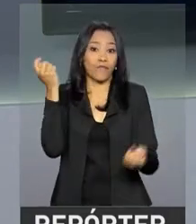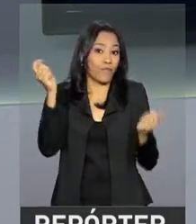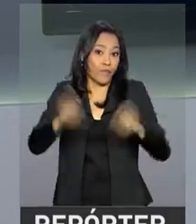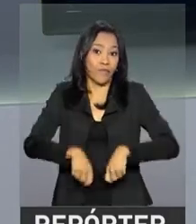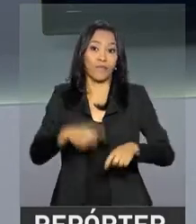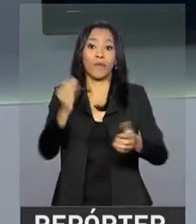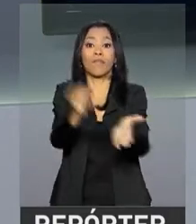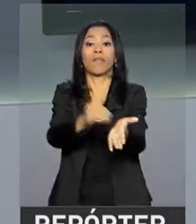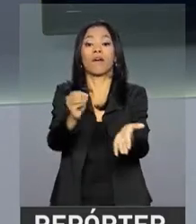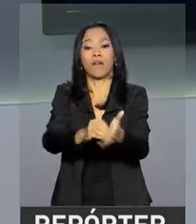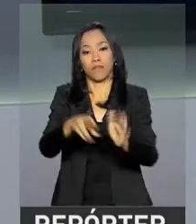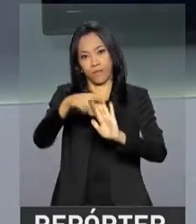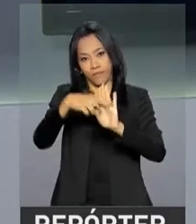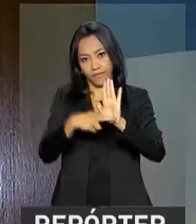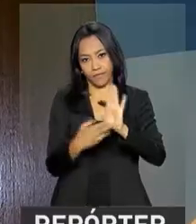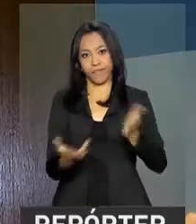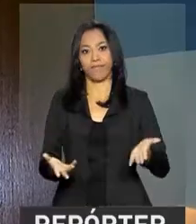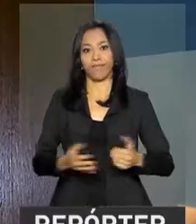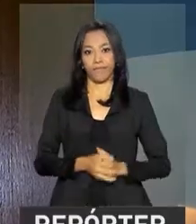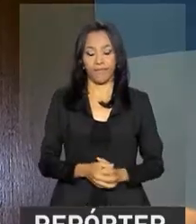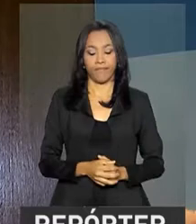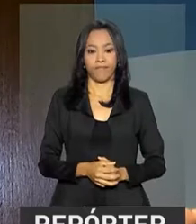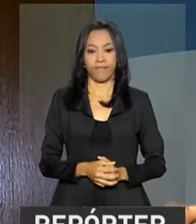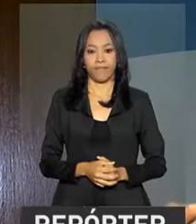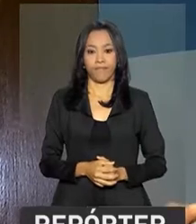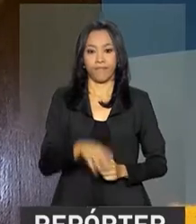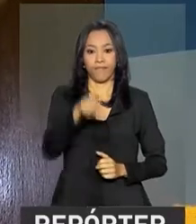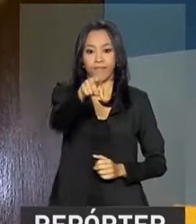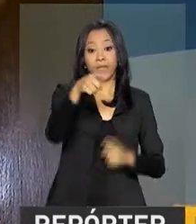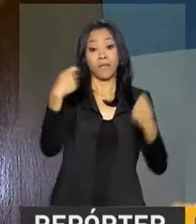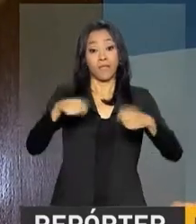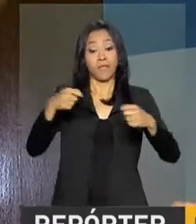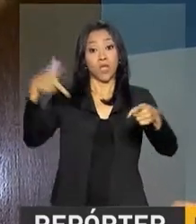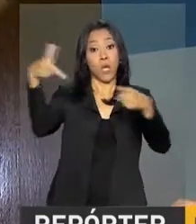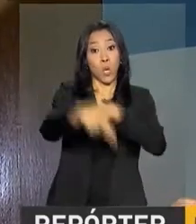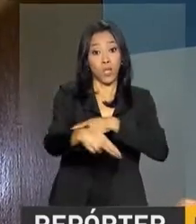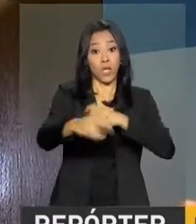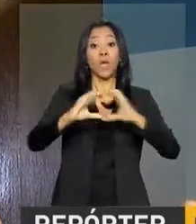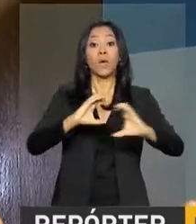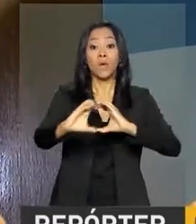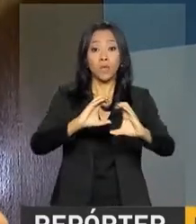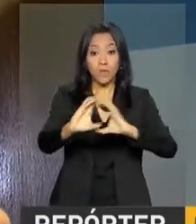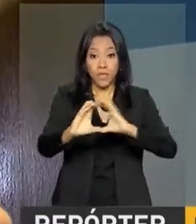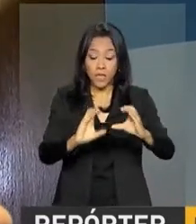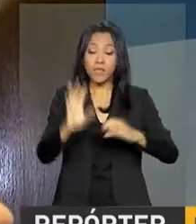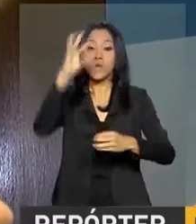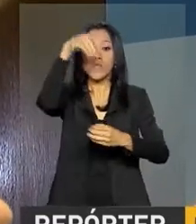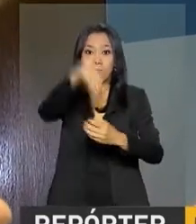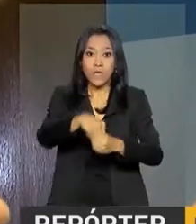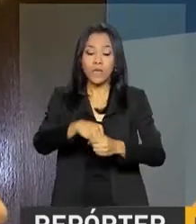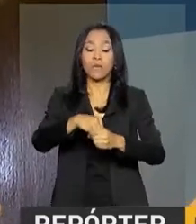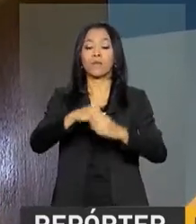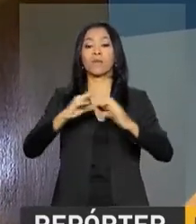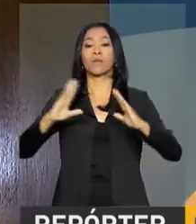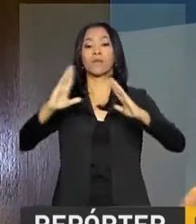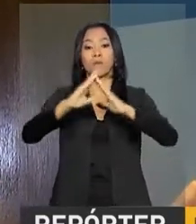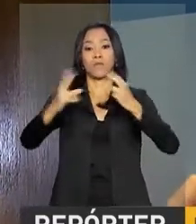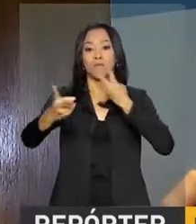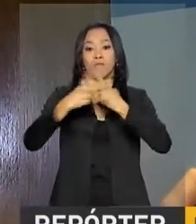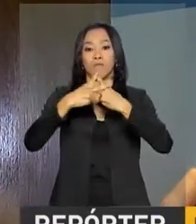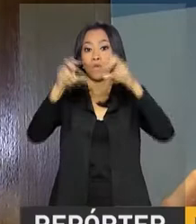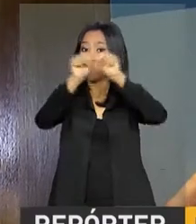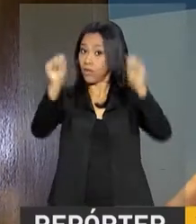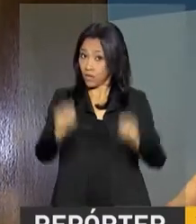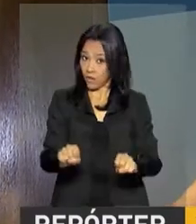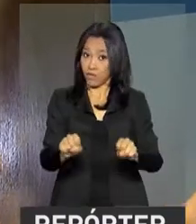de regulamentação tem que cortar a comunicação das grandes dentro dos presídios o texto do sistema penitenciário para